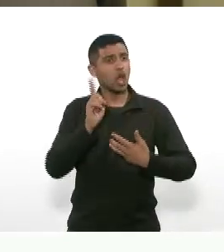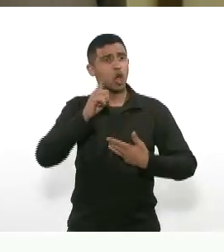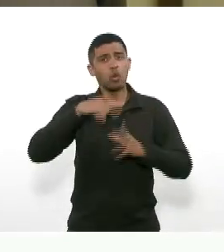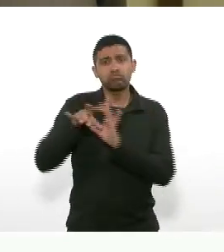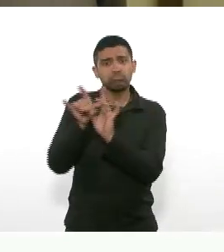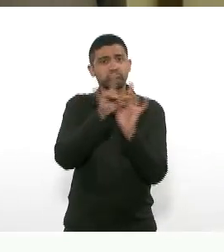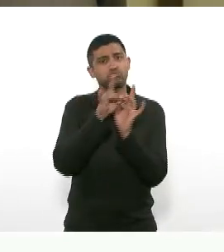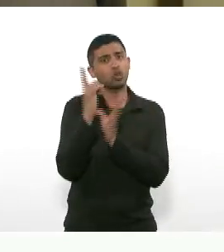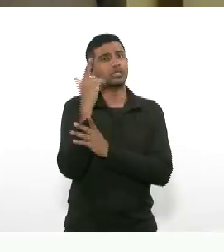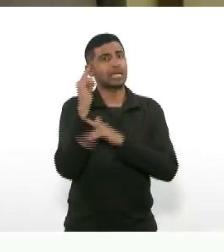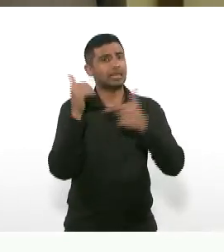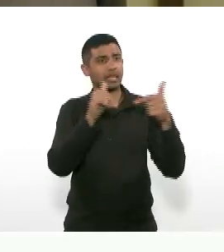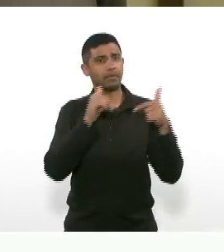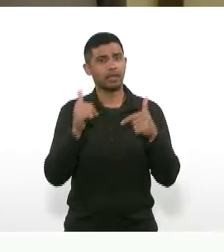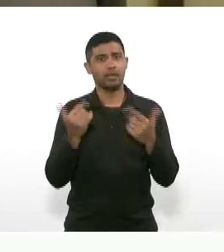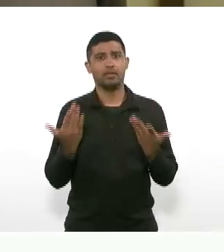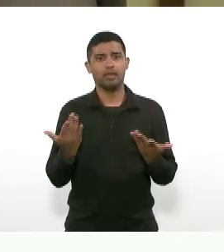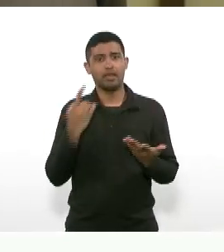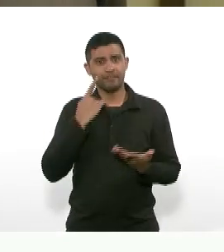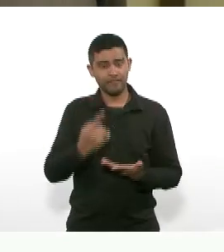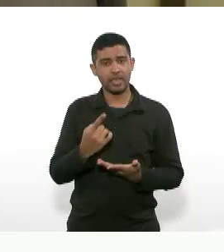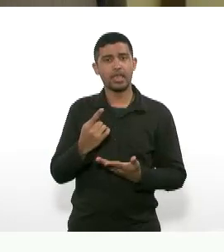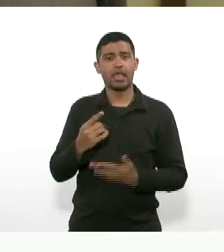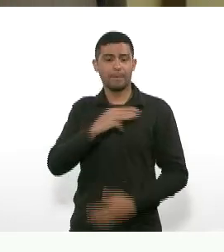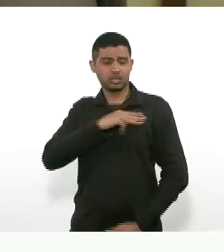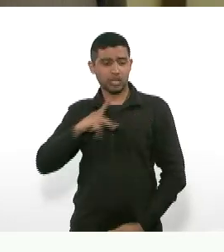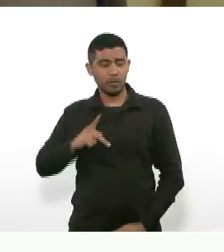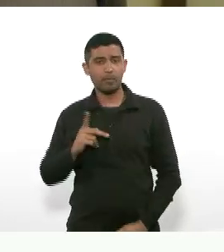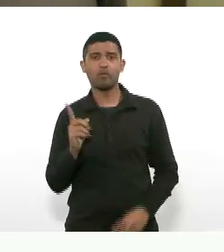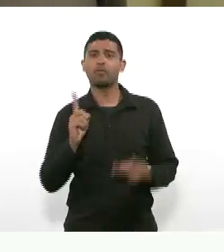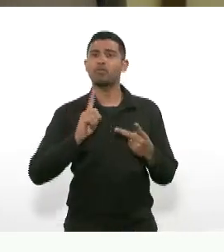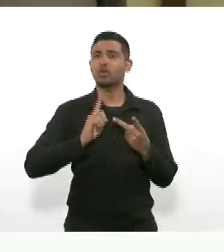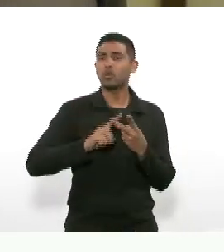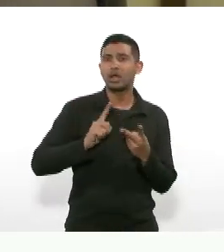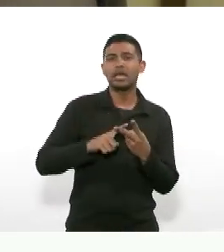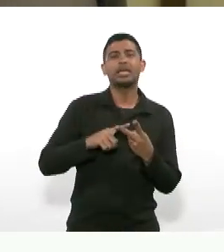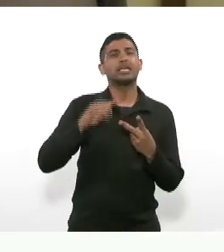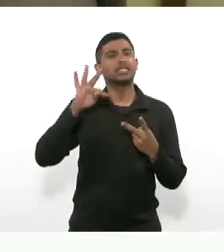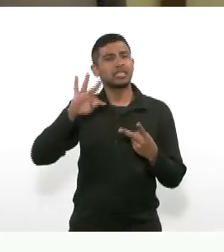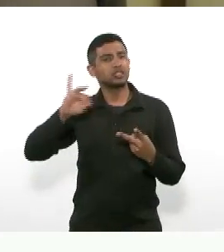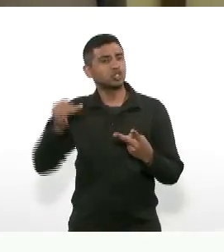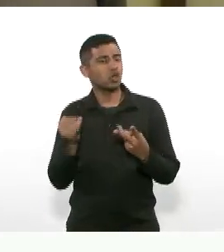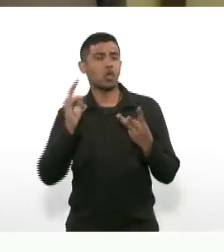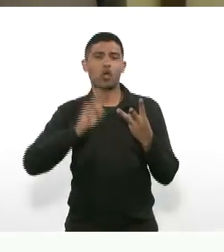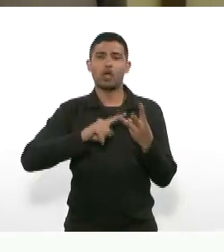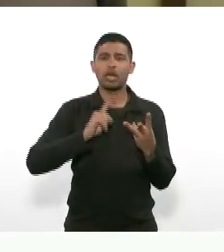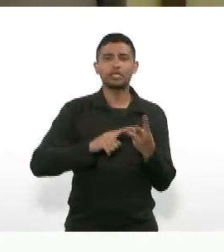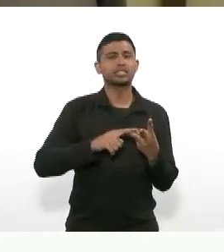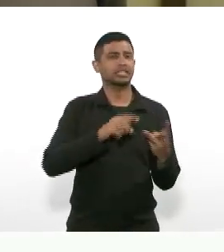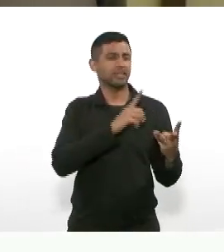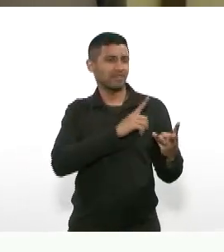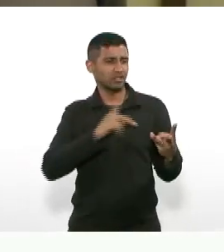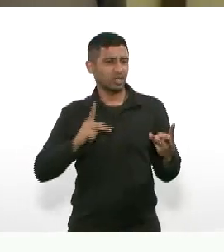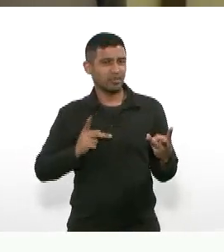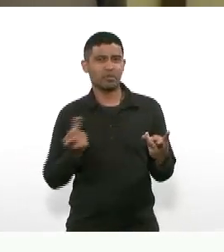é integração, Ministério Público, Tribunal de Justiça, Defensoria e todas as organizações do Estado, todo mundo vai ter que se